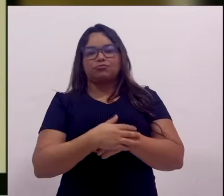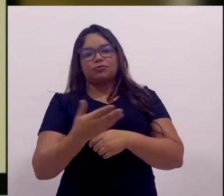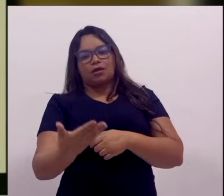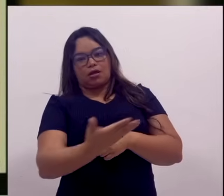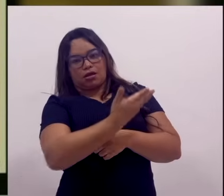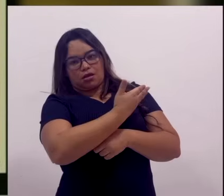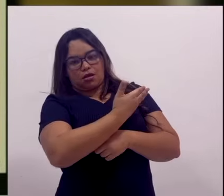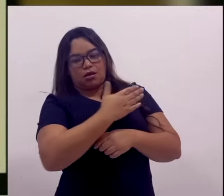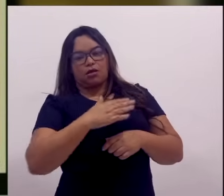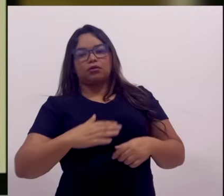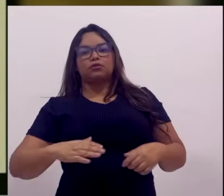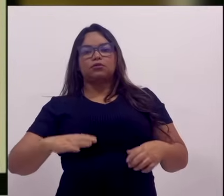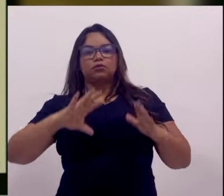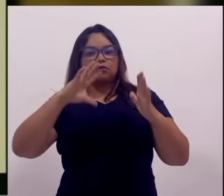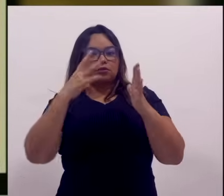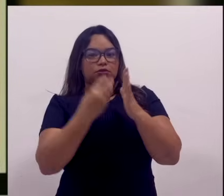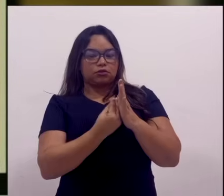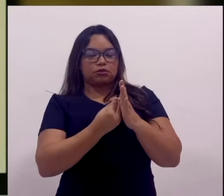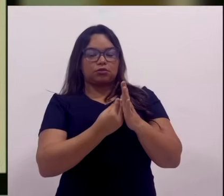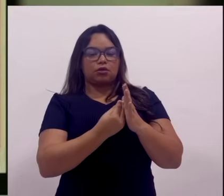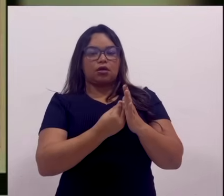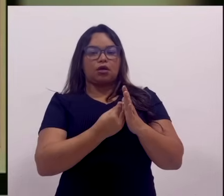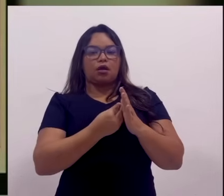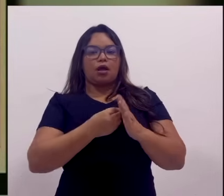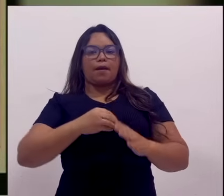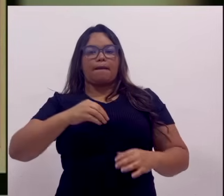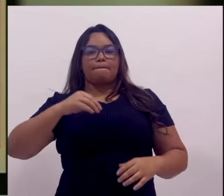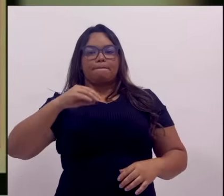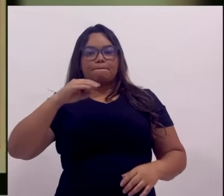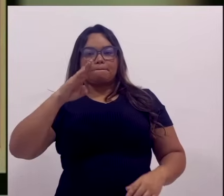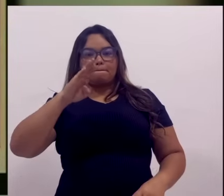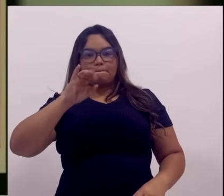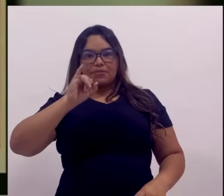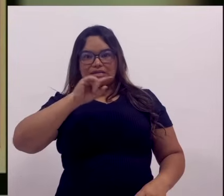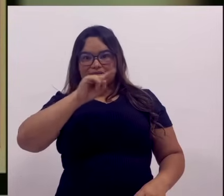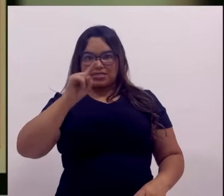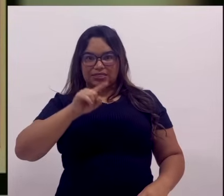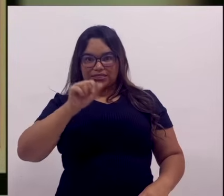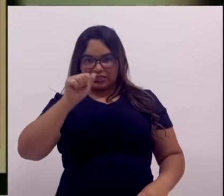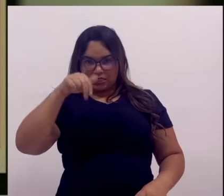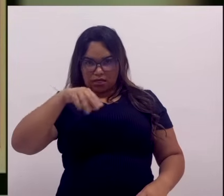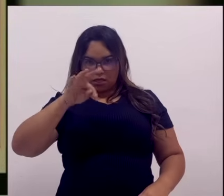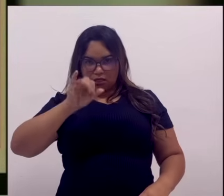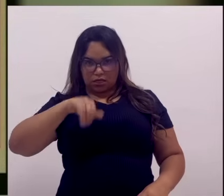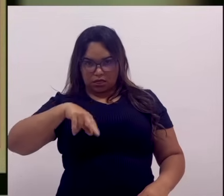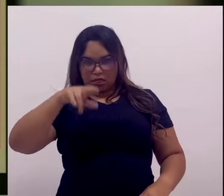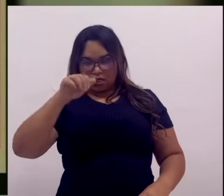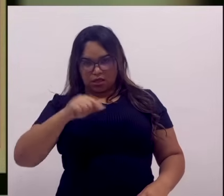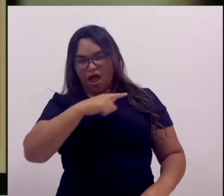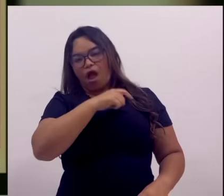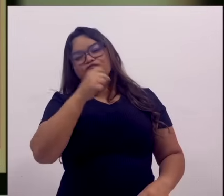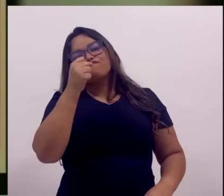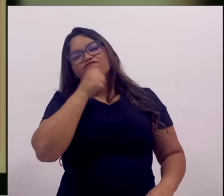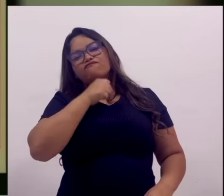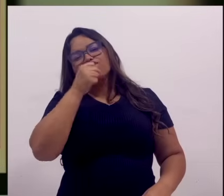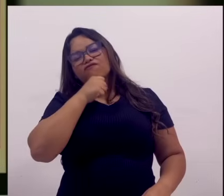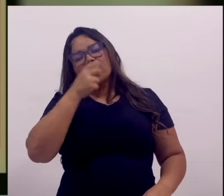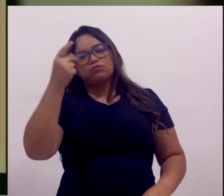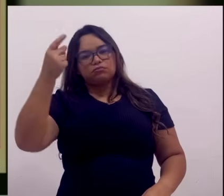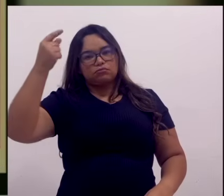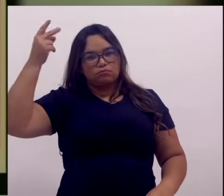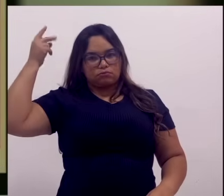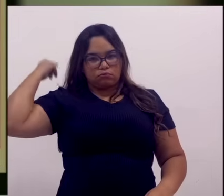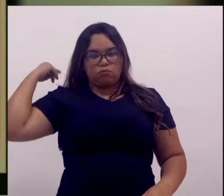Aqui está uma igreja bizantina, coberta. Agora há uma fazenda. Aqui, esta é uma velha